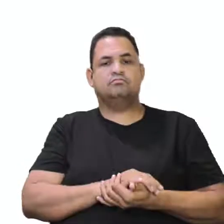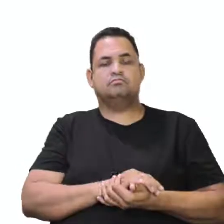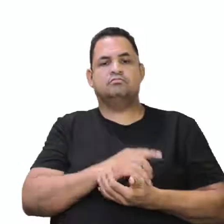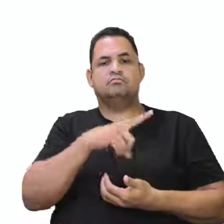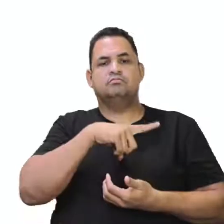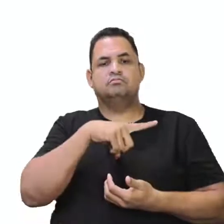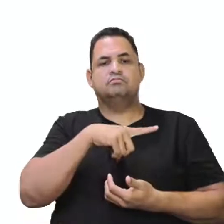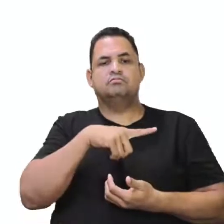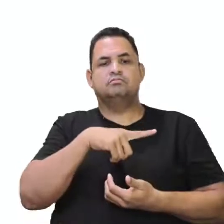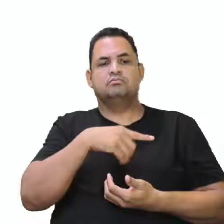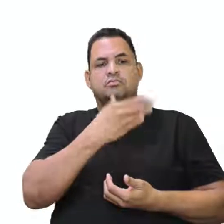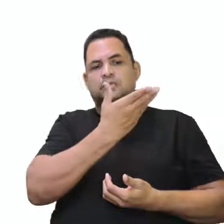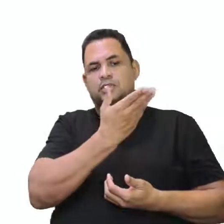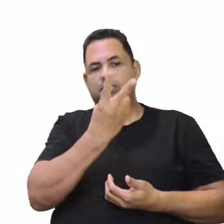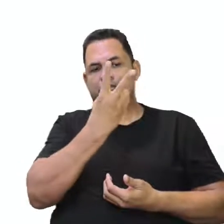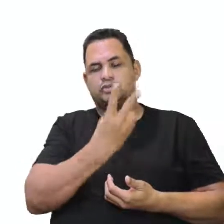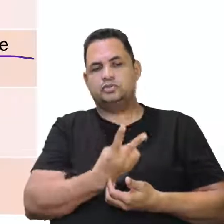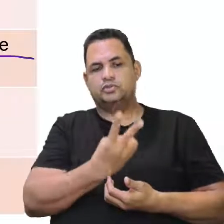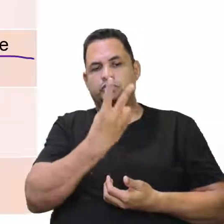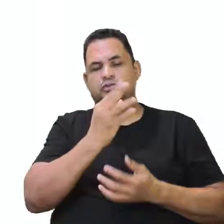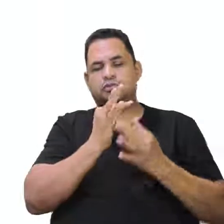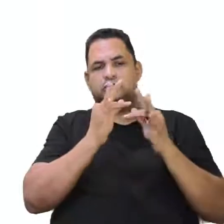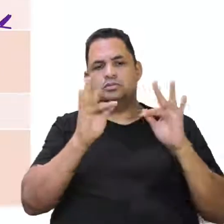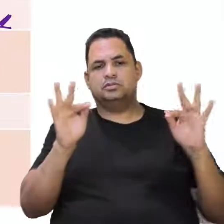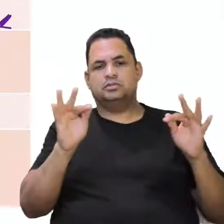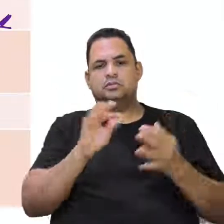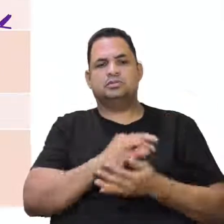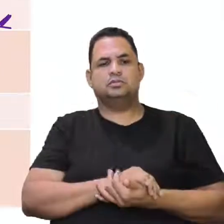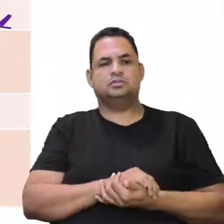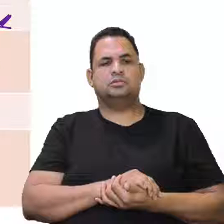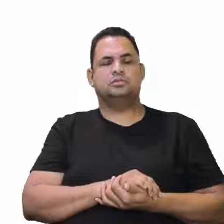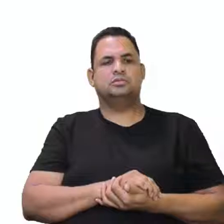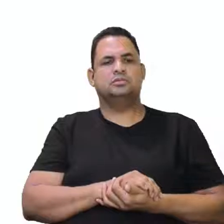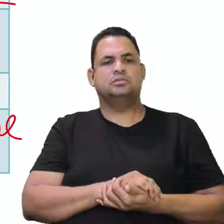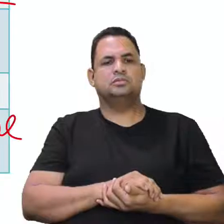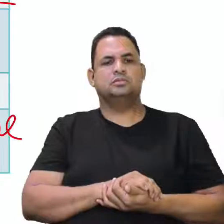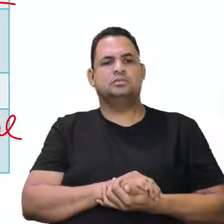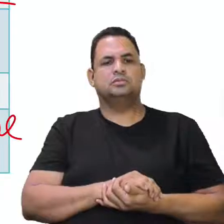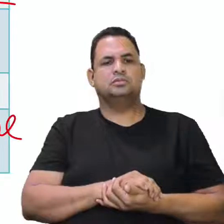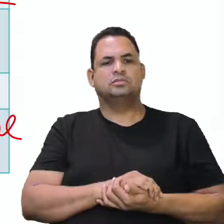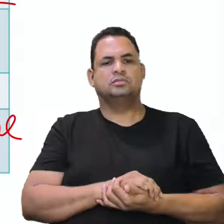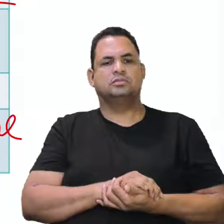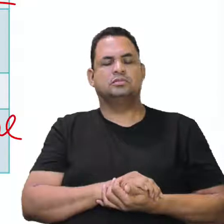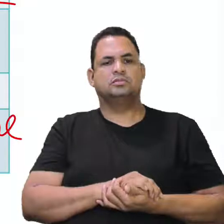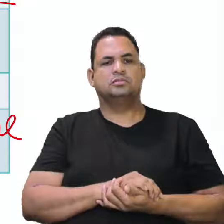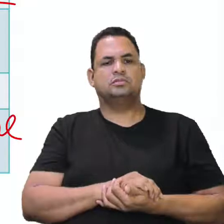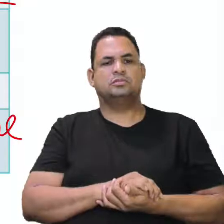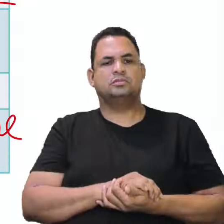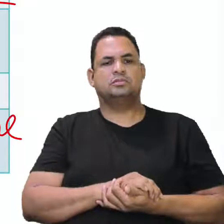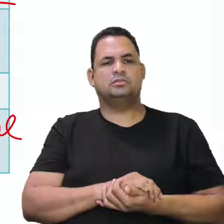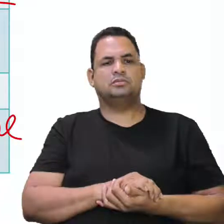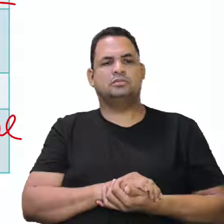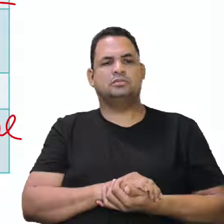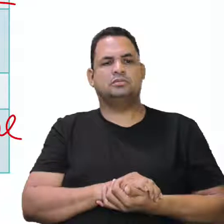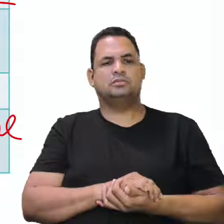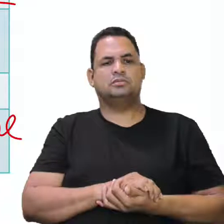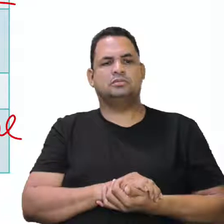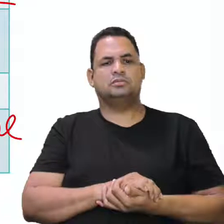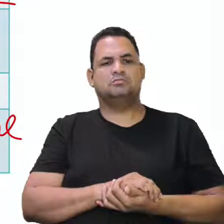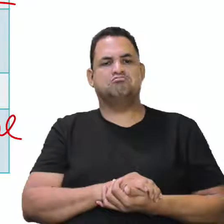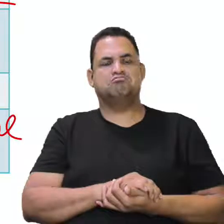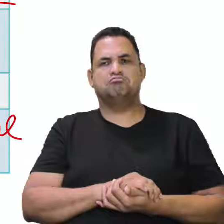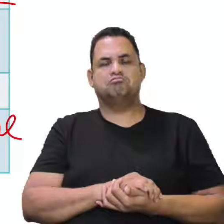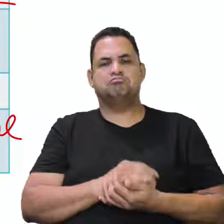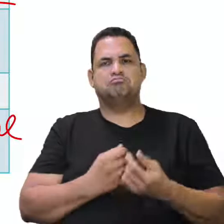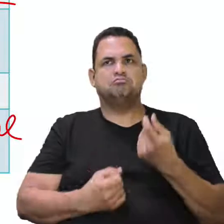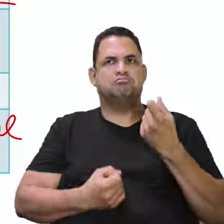você tem o anyone. Vamos lá voltar para a nossa aula do anyone. Anyone. Anyone no sentido de